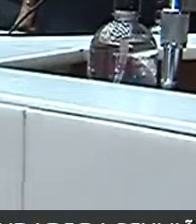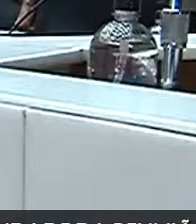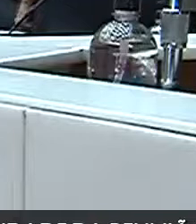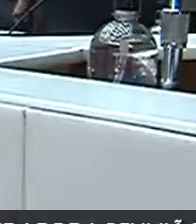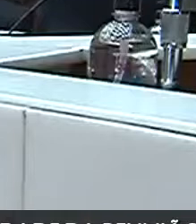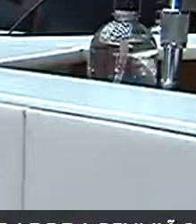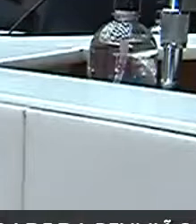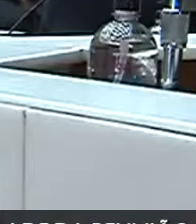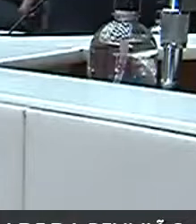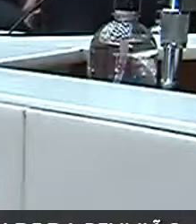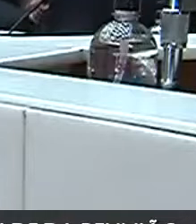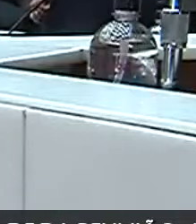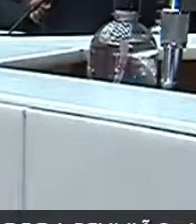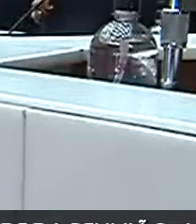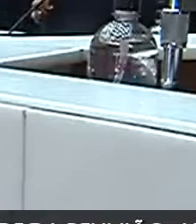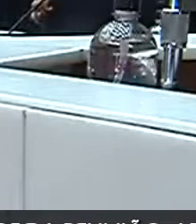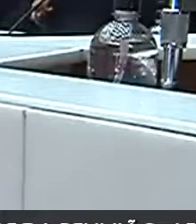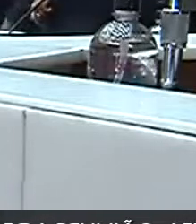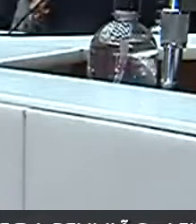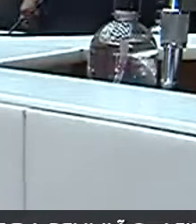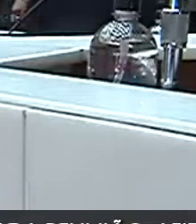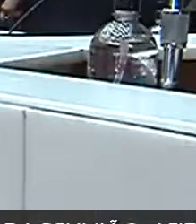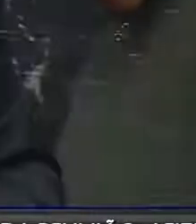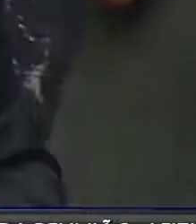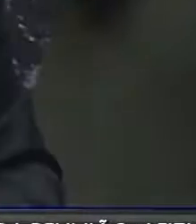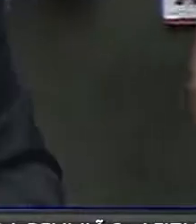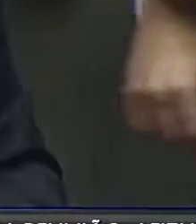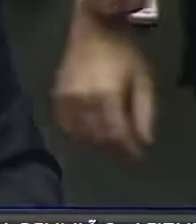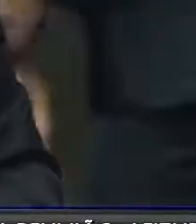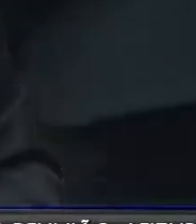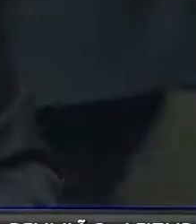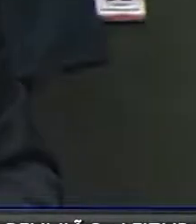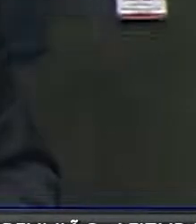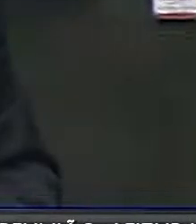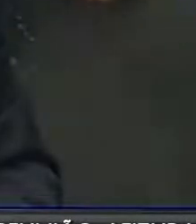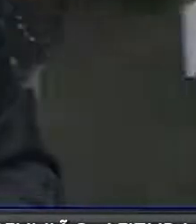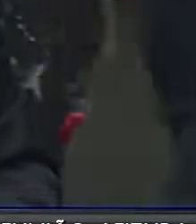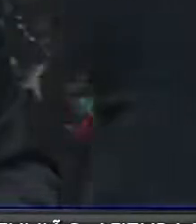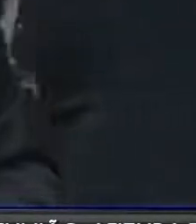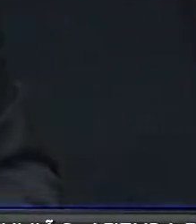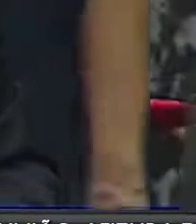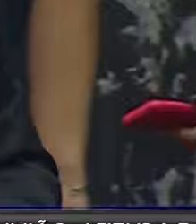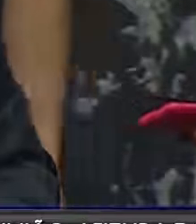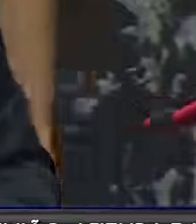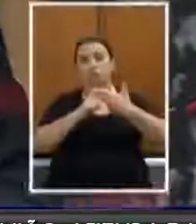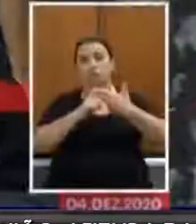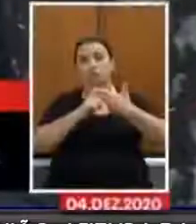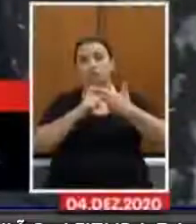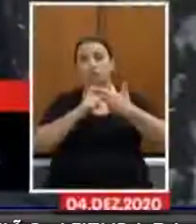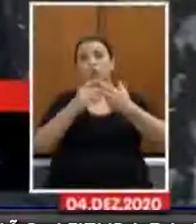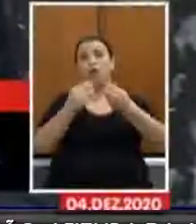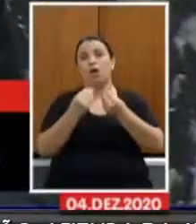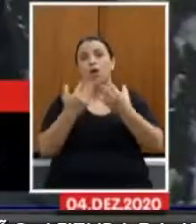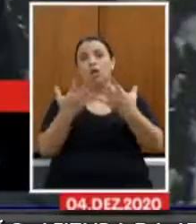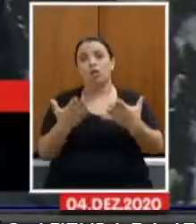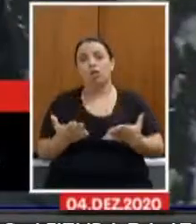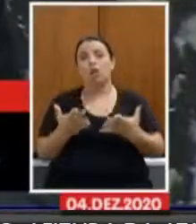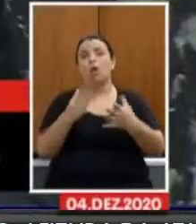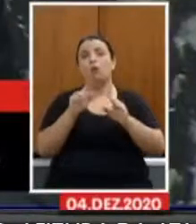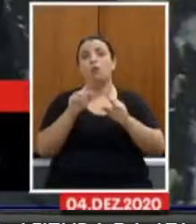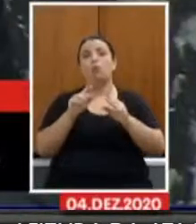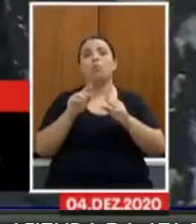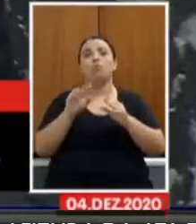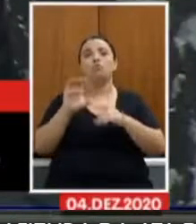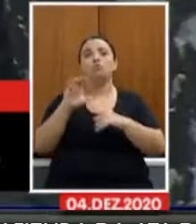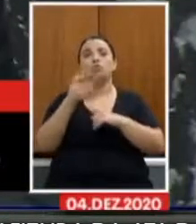deputado Dalmo Ribeiro Silva, que autoriza o Poder Executivo a doar ao Instituto Chico Mendes de Conservação de Biodiversidade, ICMBio, as imagens